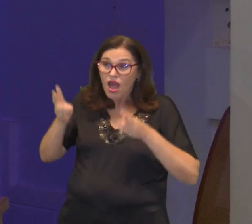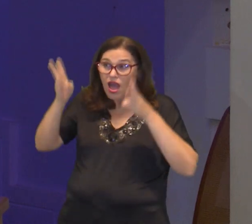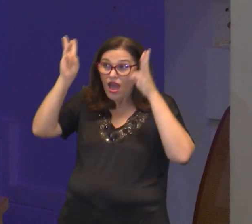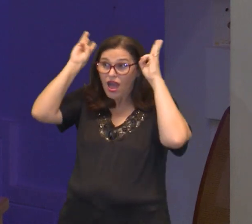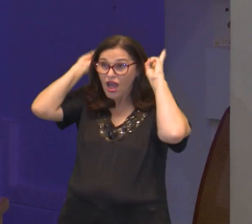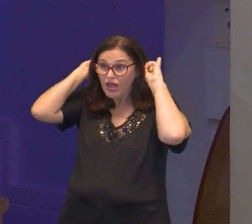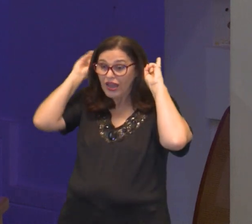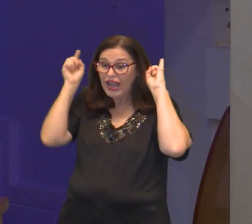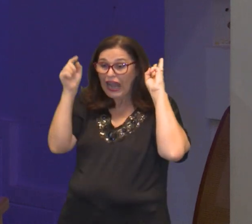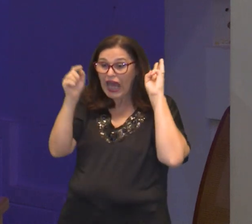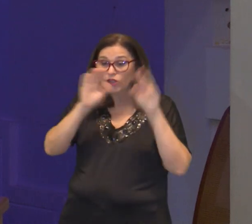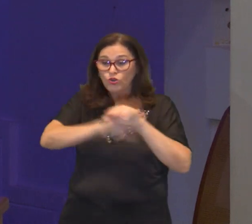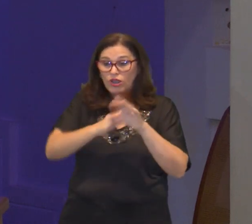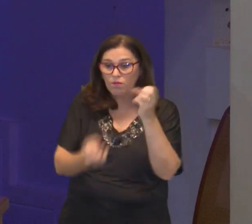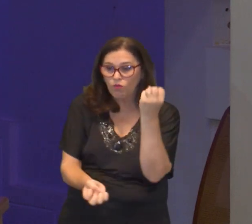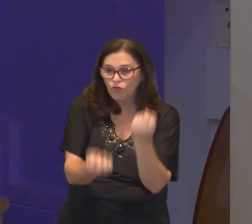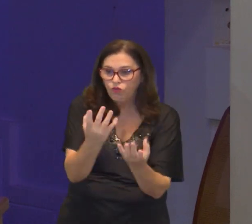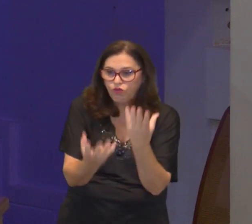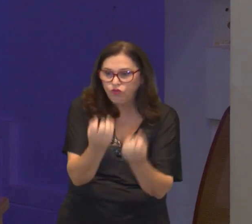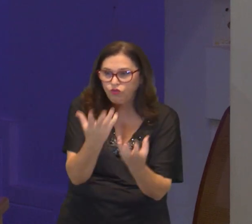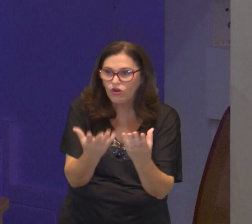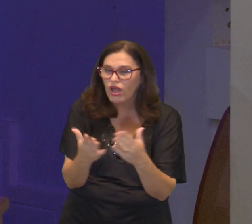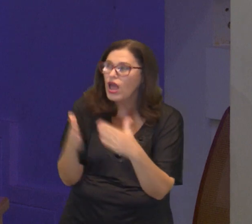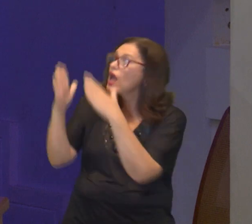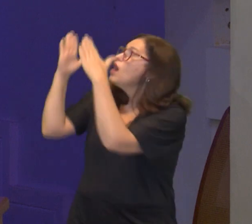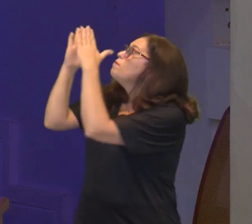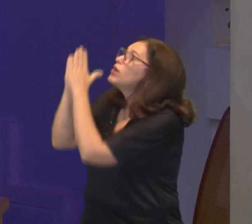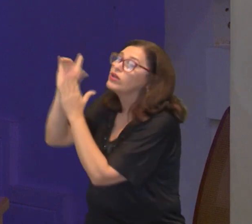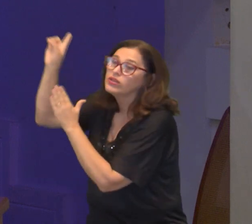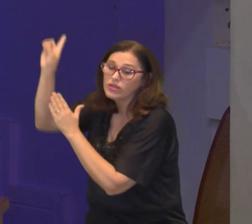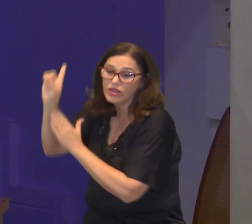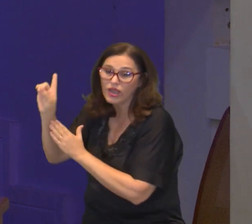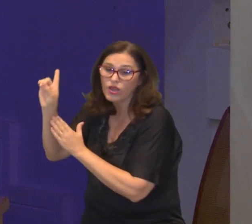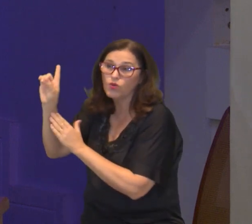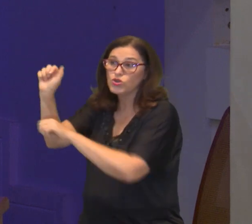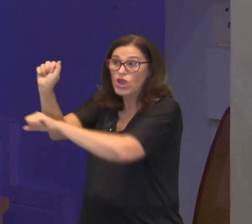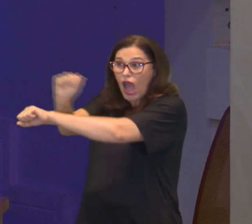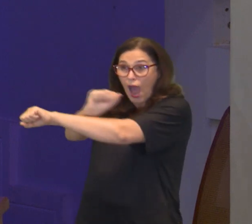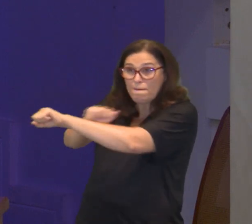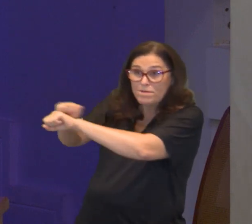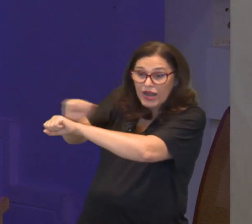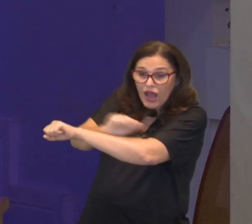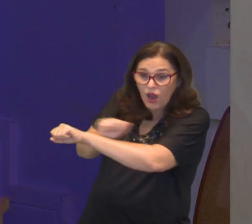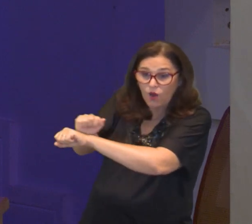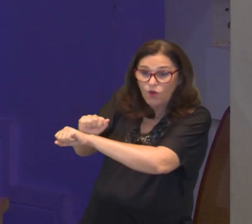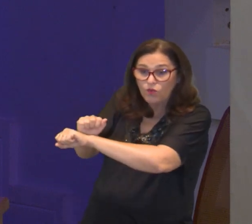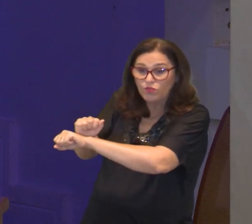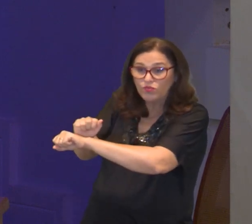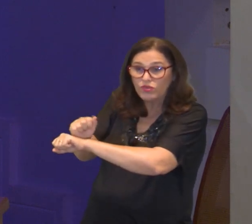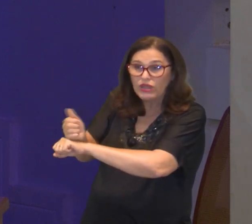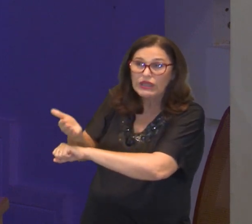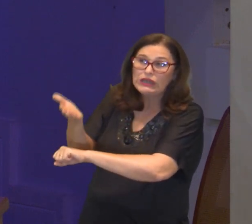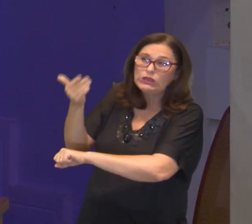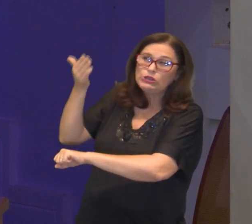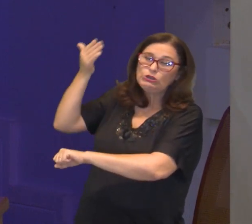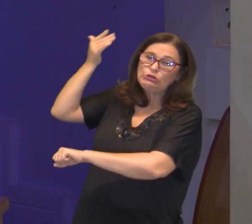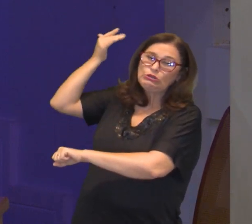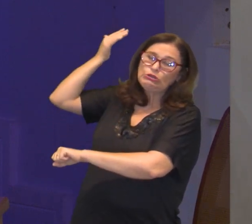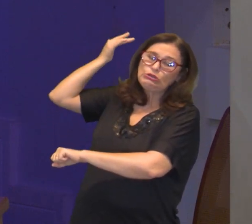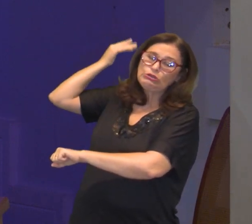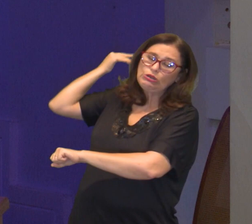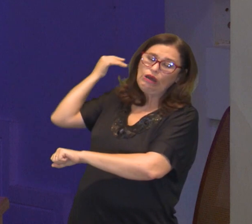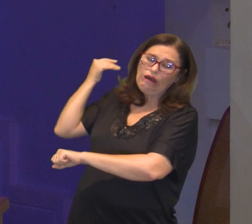sarça ardente, clamou a Deus dizendo: Deus de Abraão, que tinha vivido mais de 700